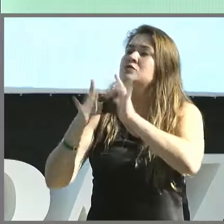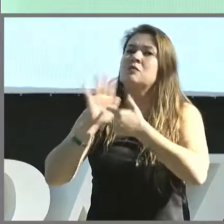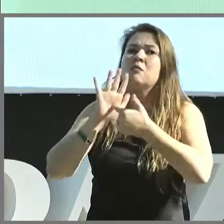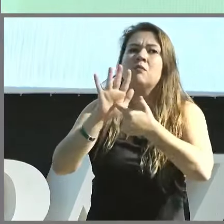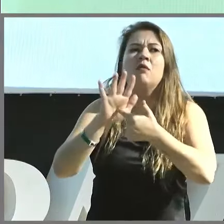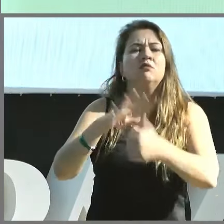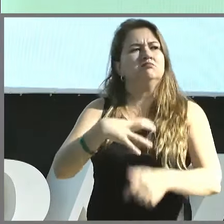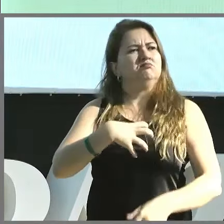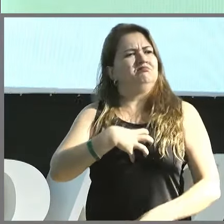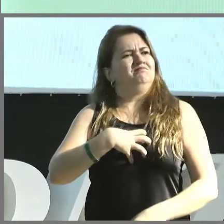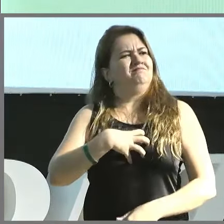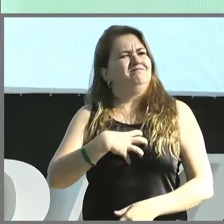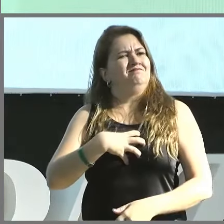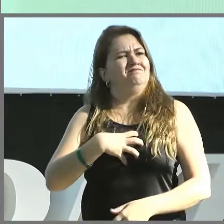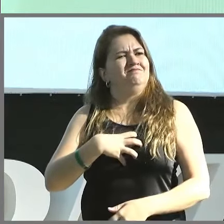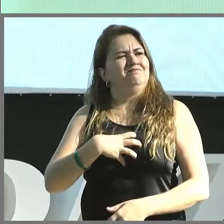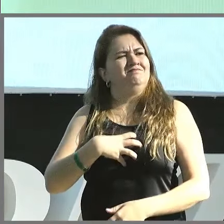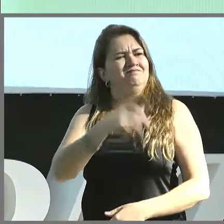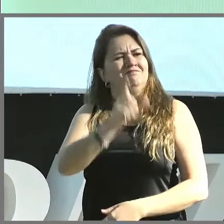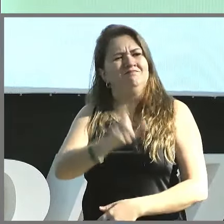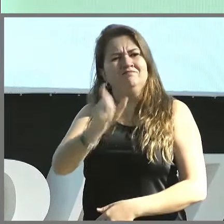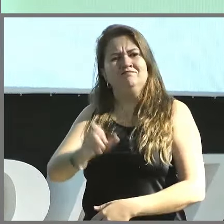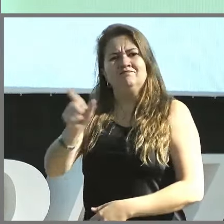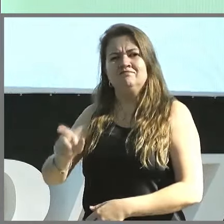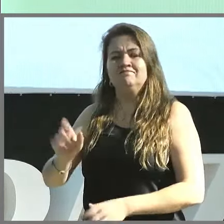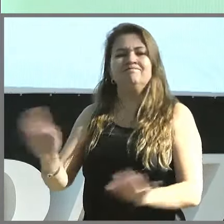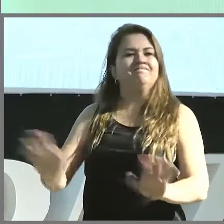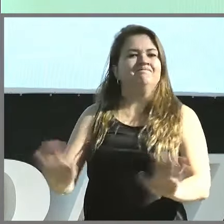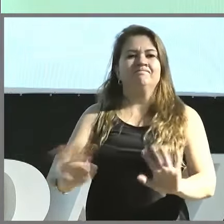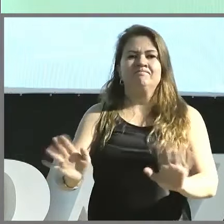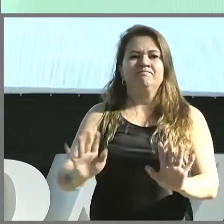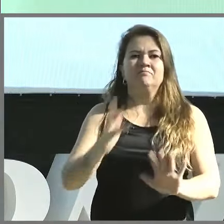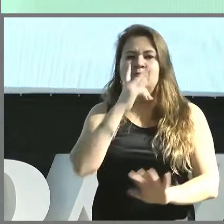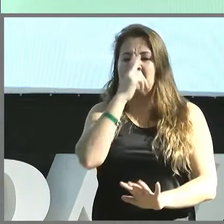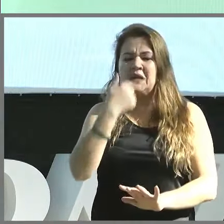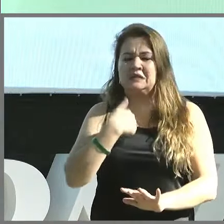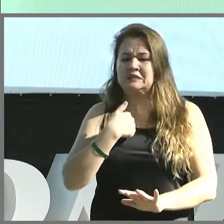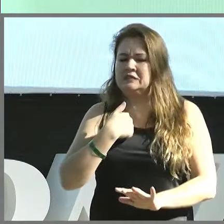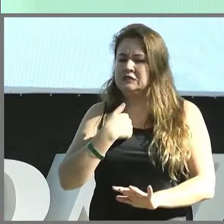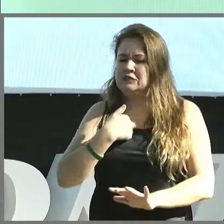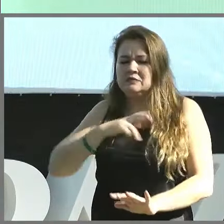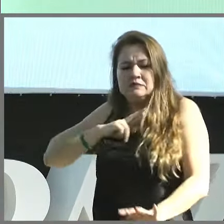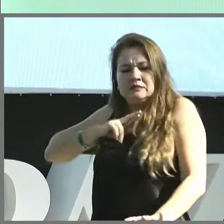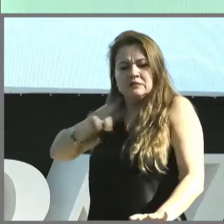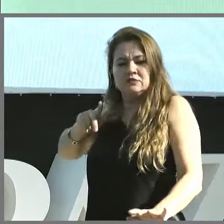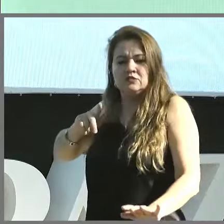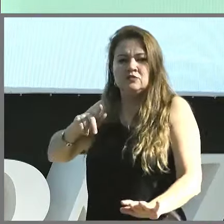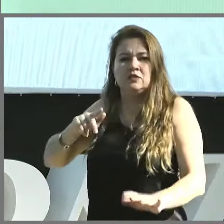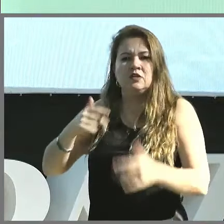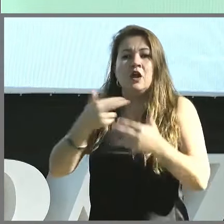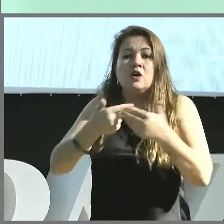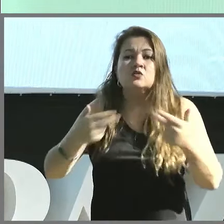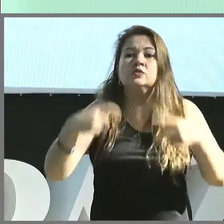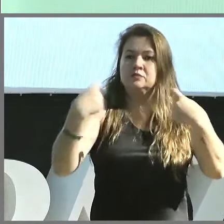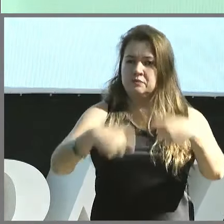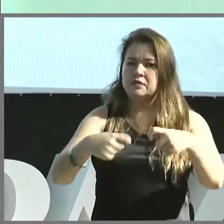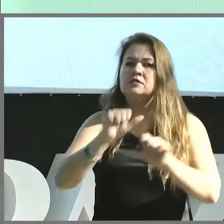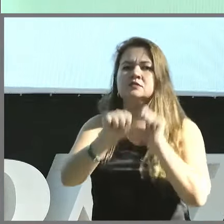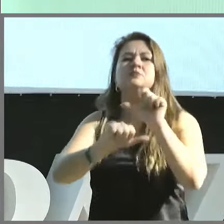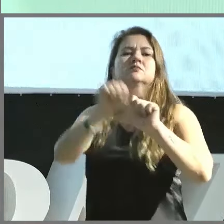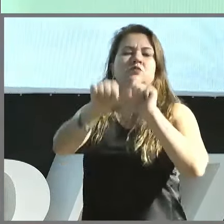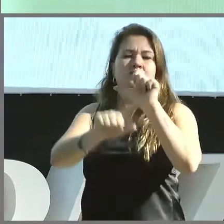atitudes desse naipe, que nos coloque, portanto, de costas para as coisas que precisam ser